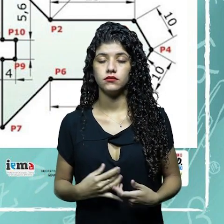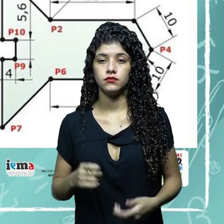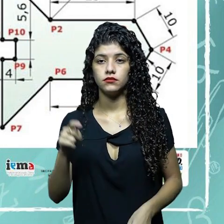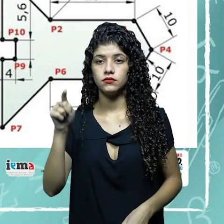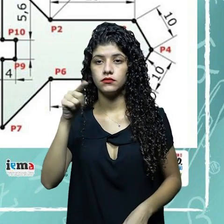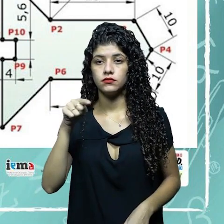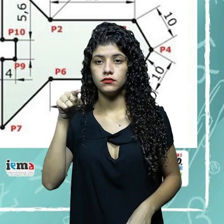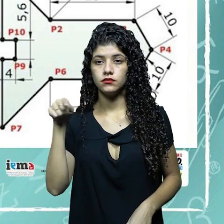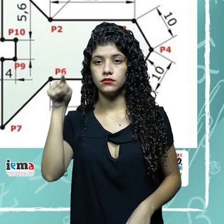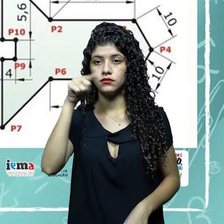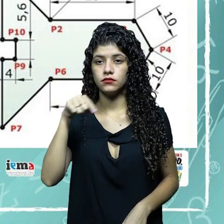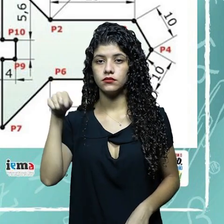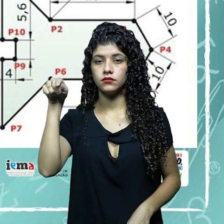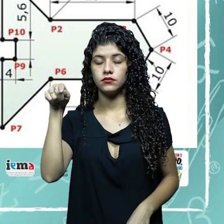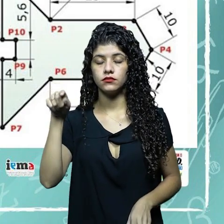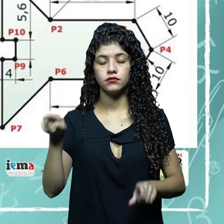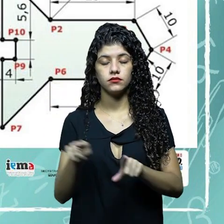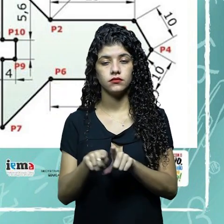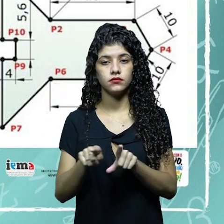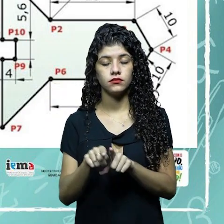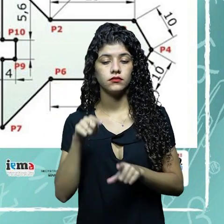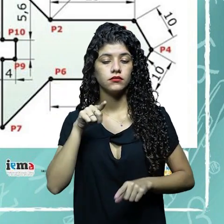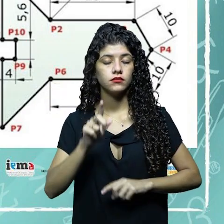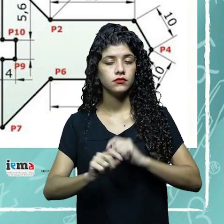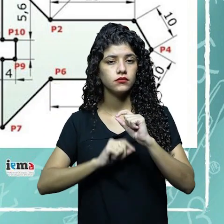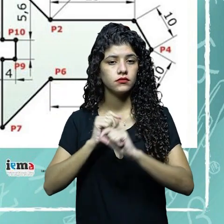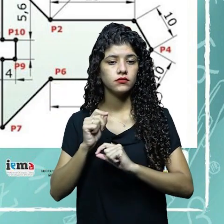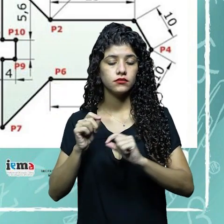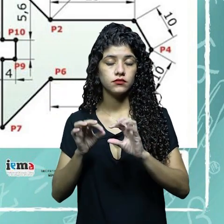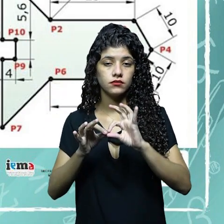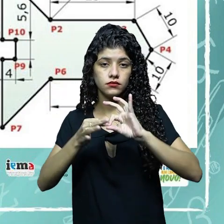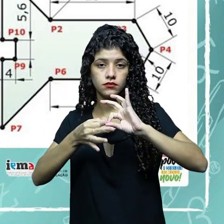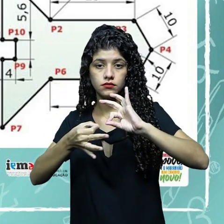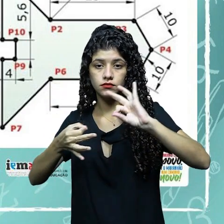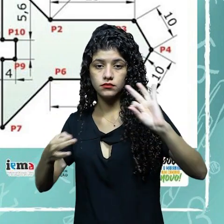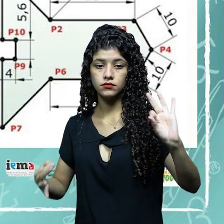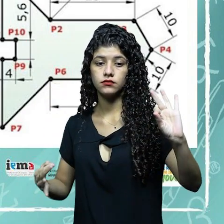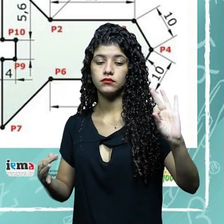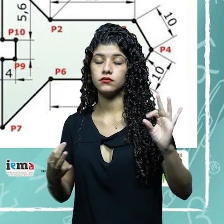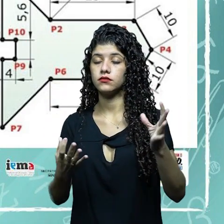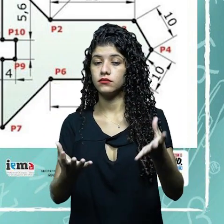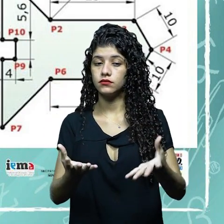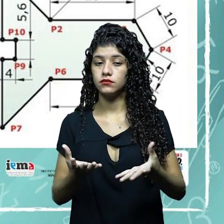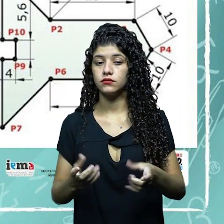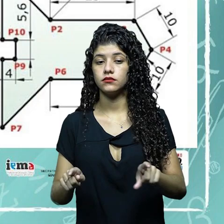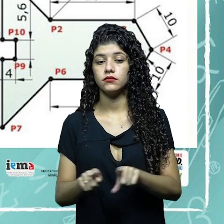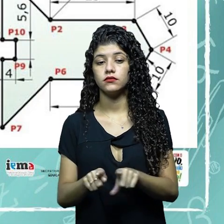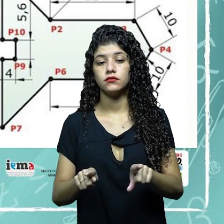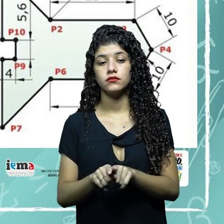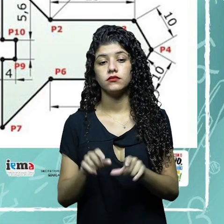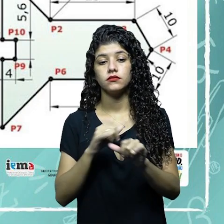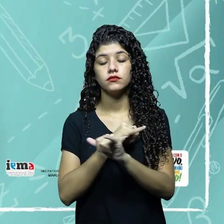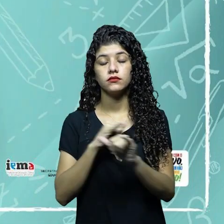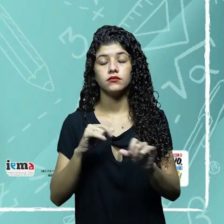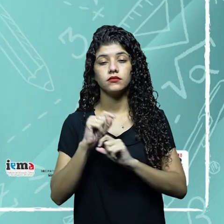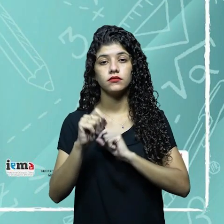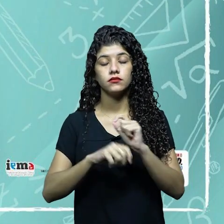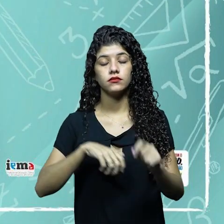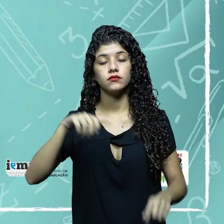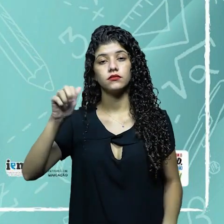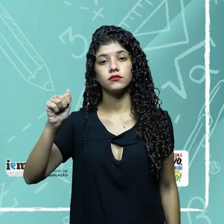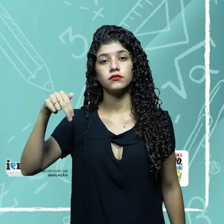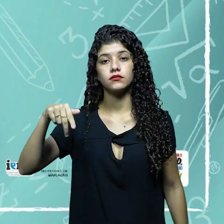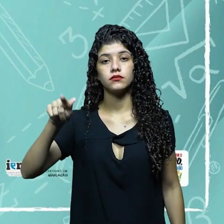logo na sequência você vai dizer a distância que você quer e informar o ângulo. Só que aqui tem um detalhe. Para